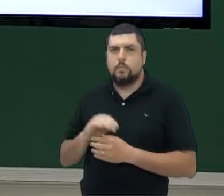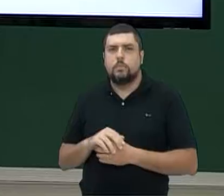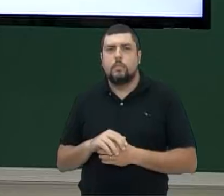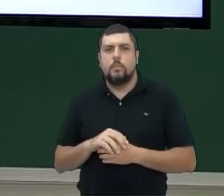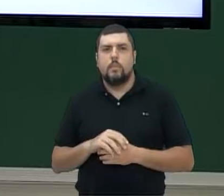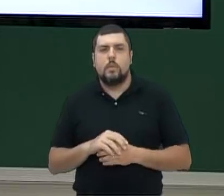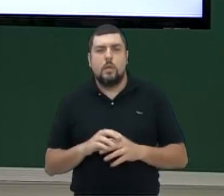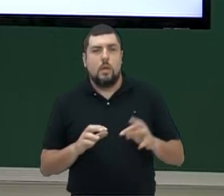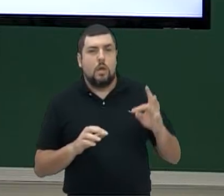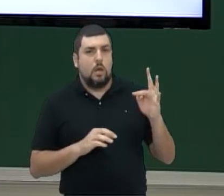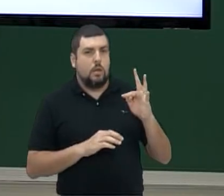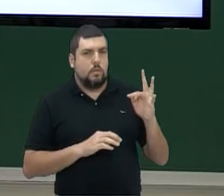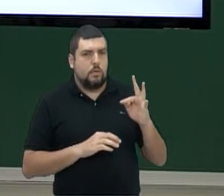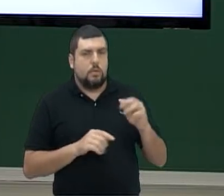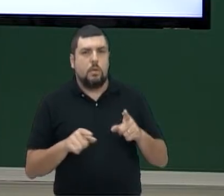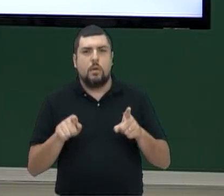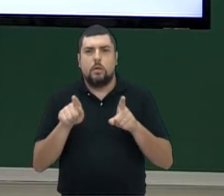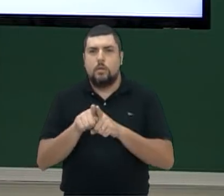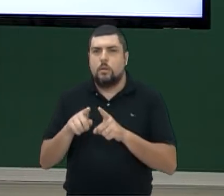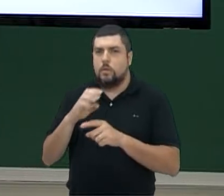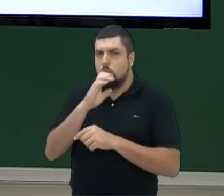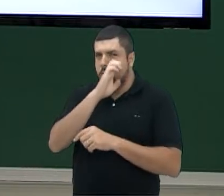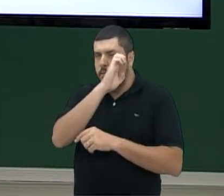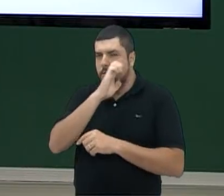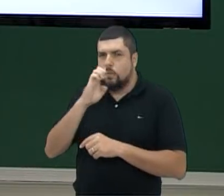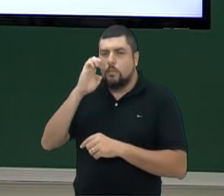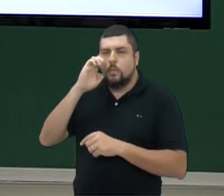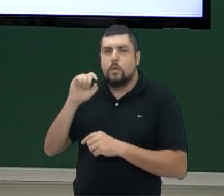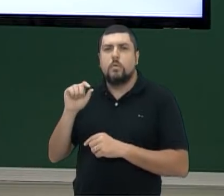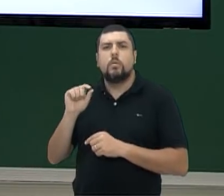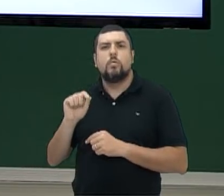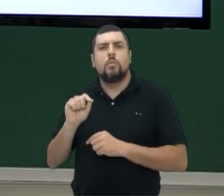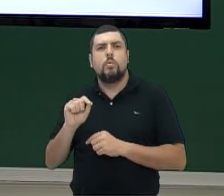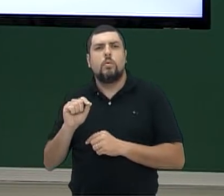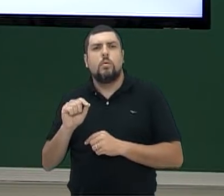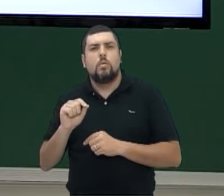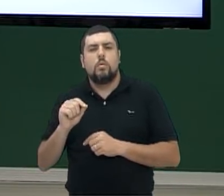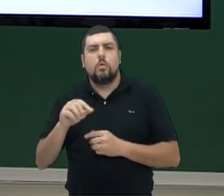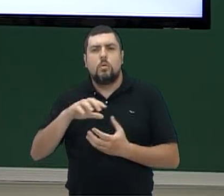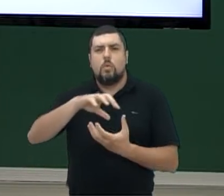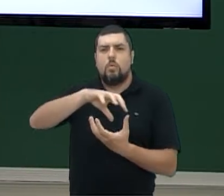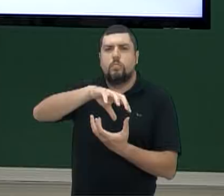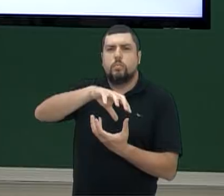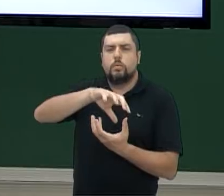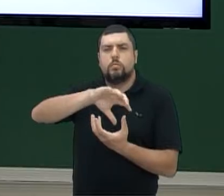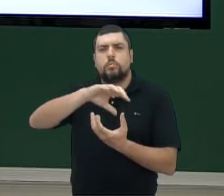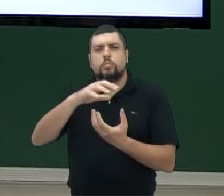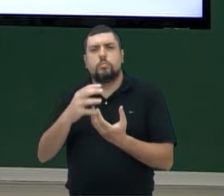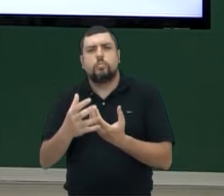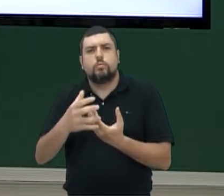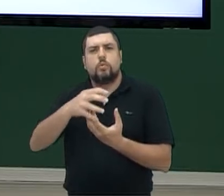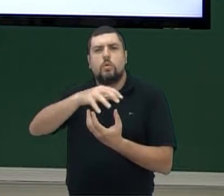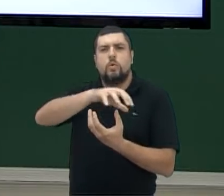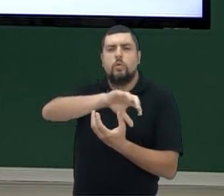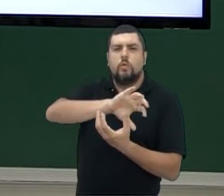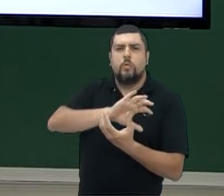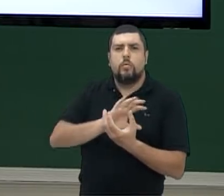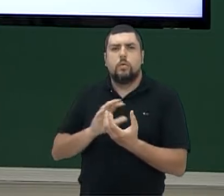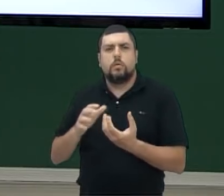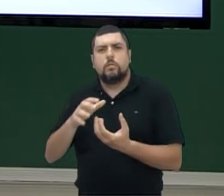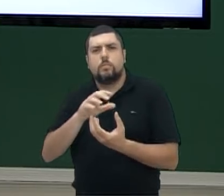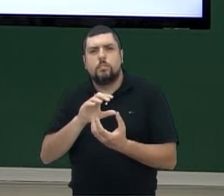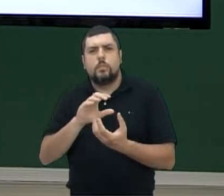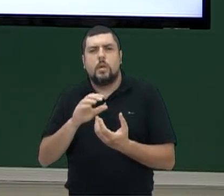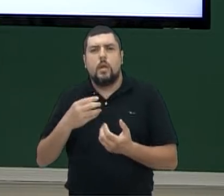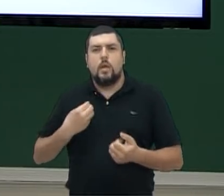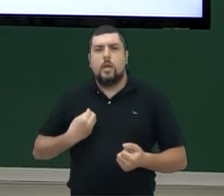florestas tropicais quanto nas florestas equatoriais, a biodiversidade ela é muito grande. E é por isso que essas florestas